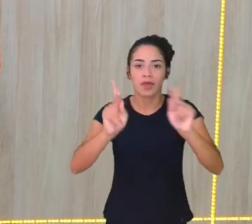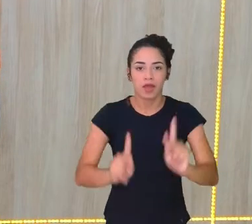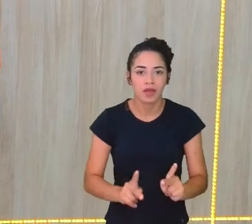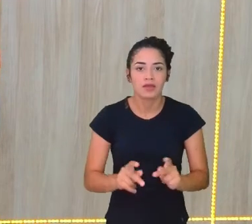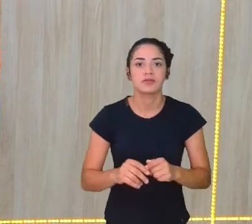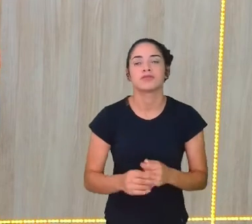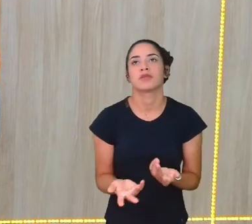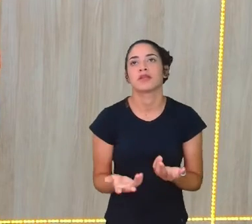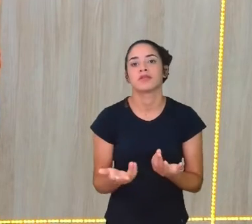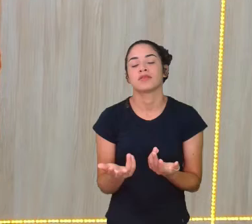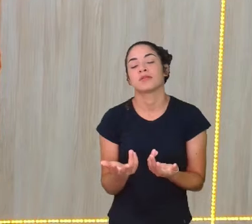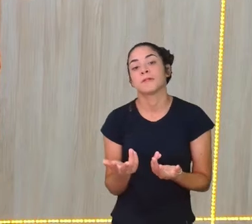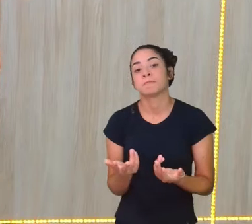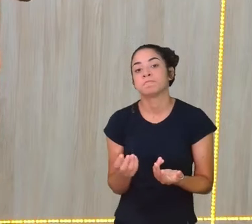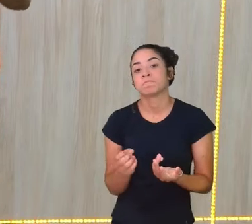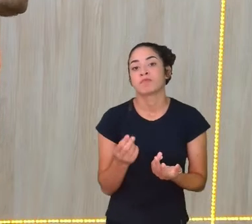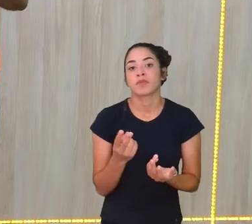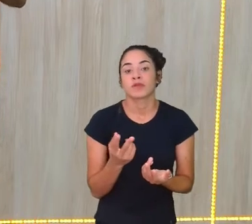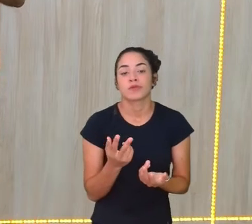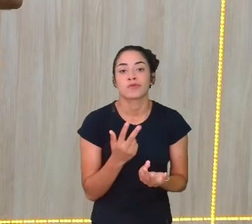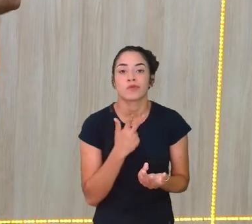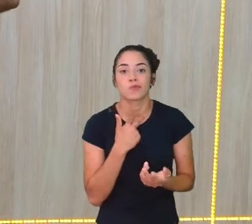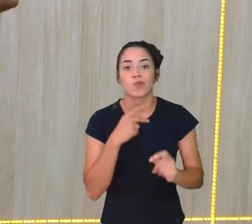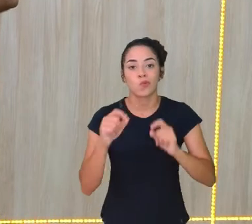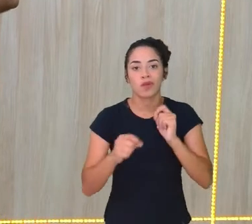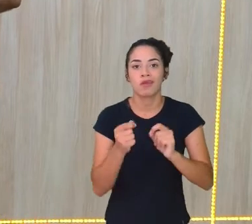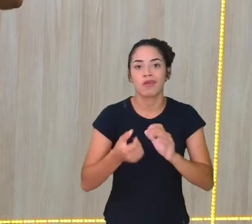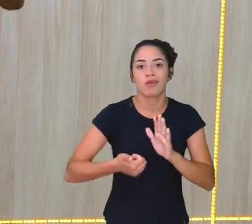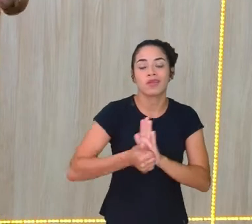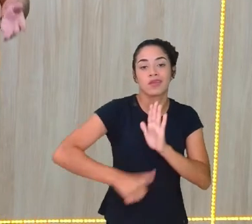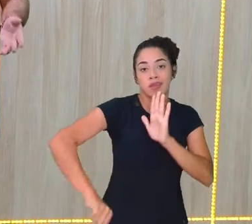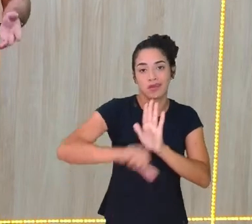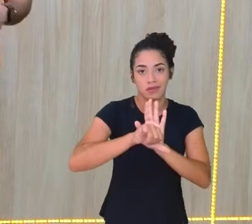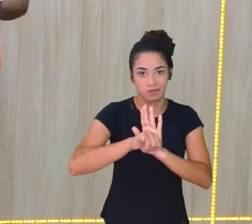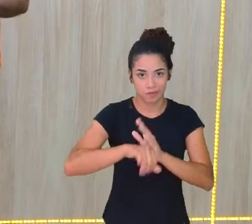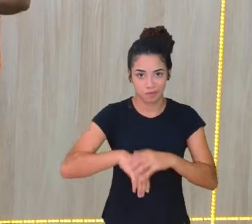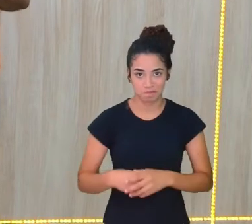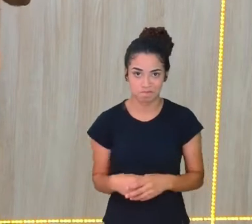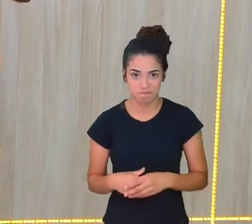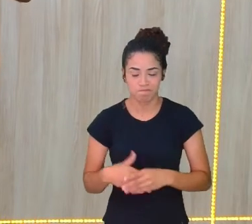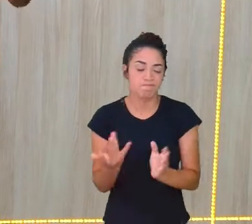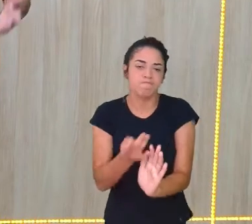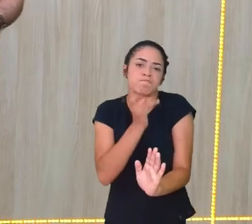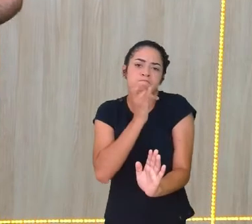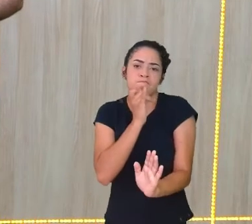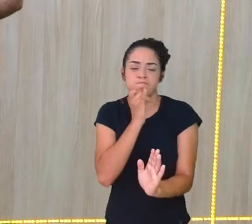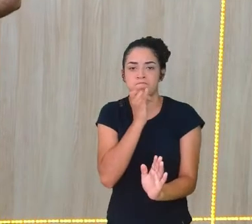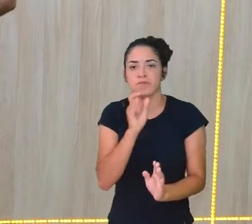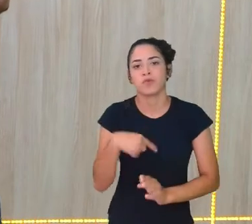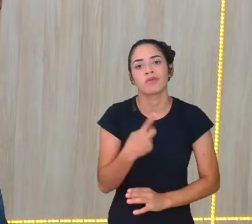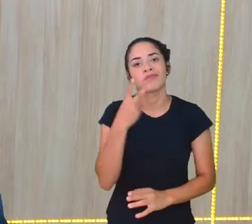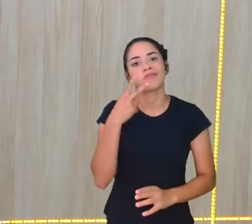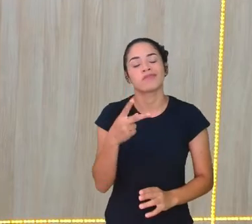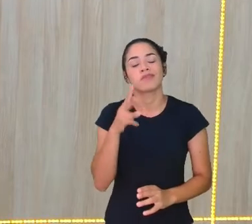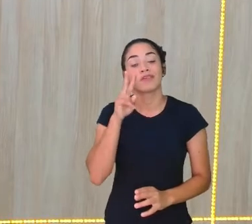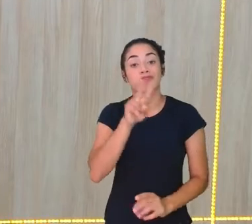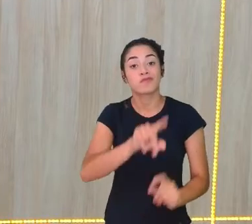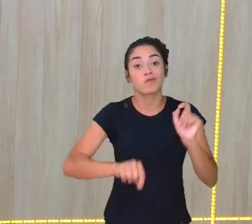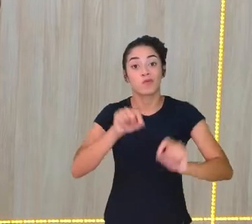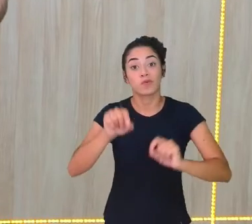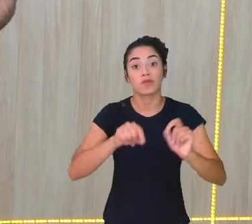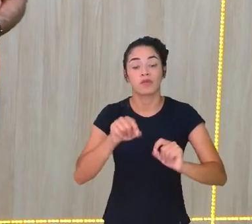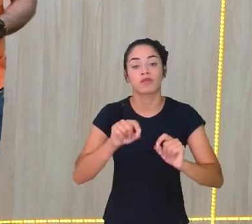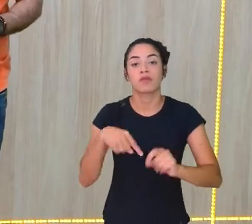desde que ela não incorra no cometimento de crimes. Por exemplo, nós estamos vendo agora, né,